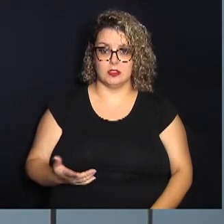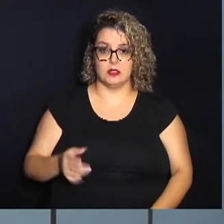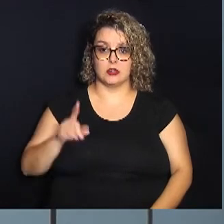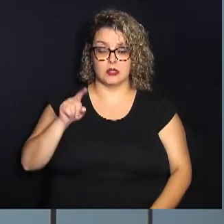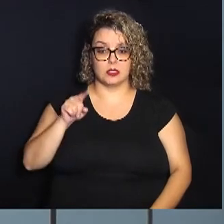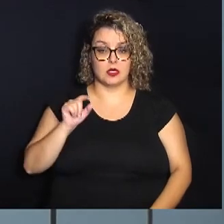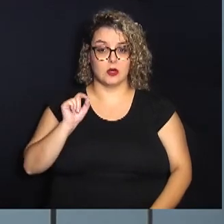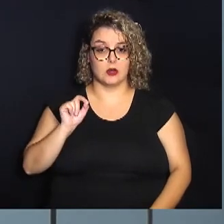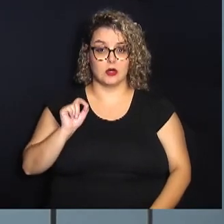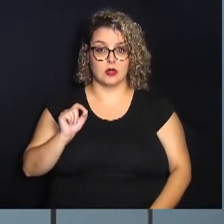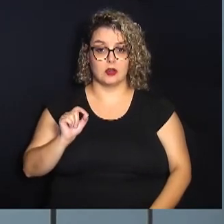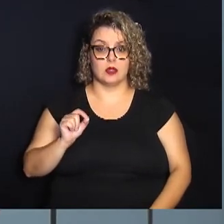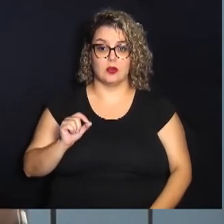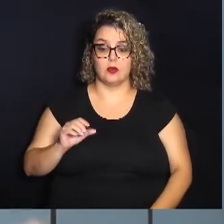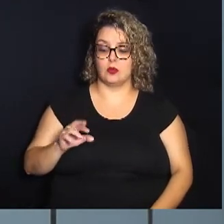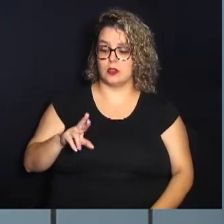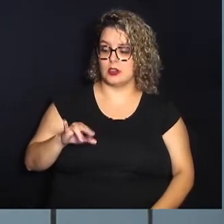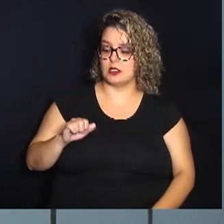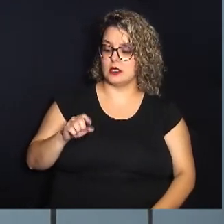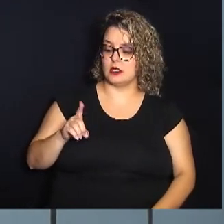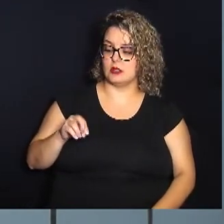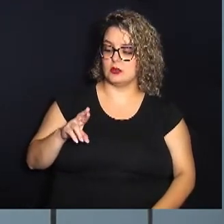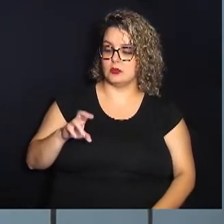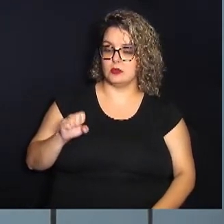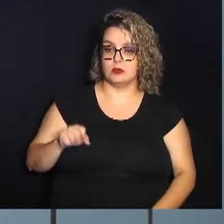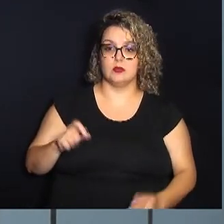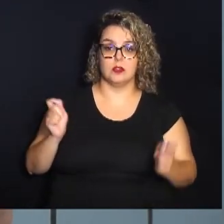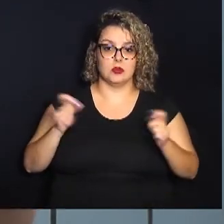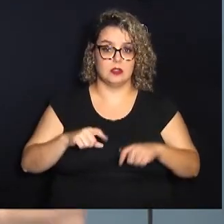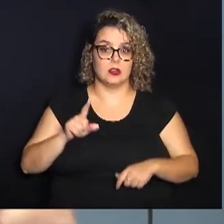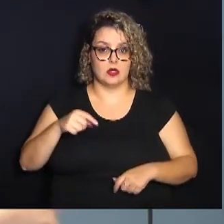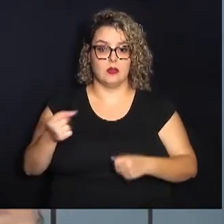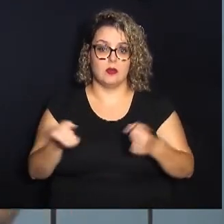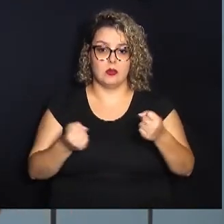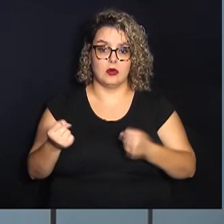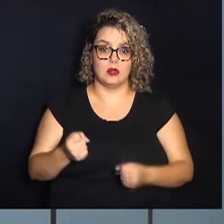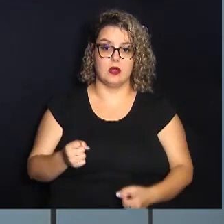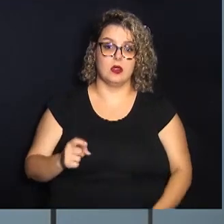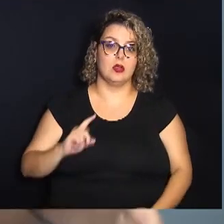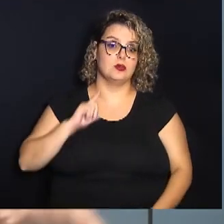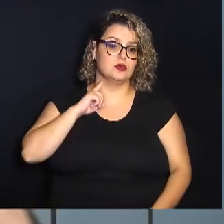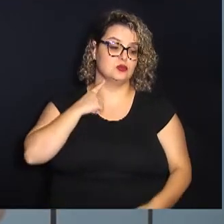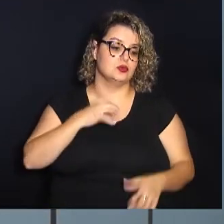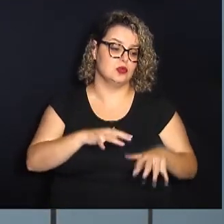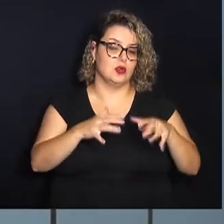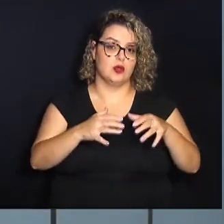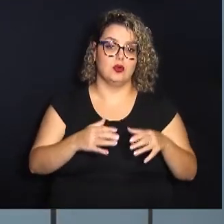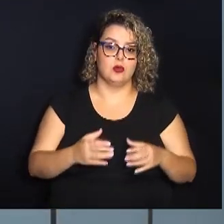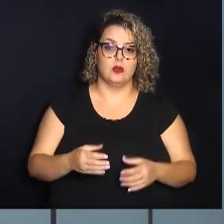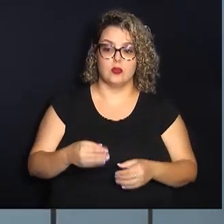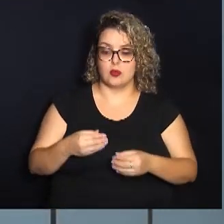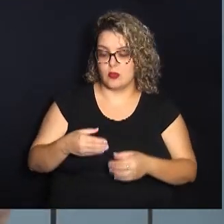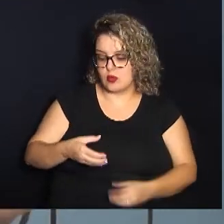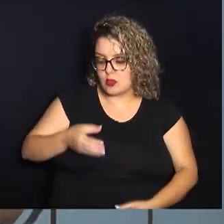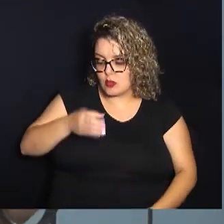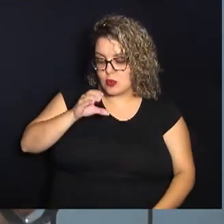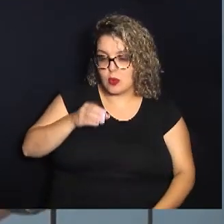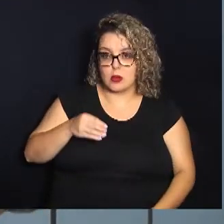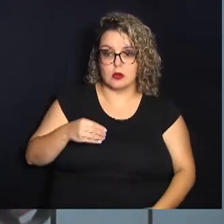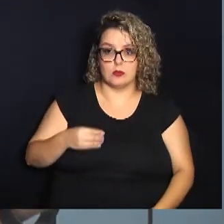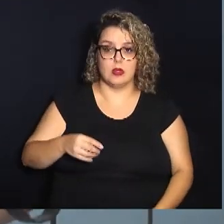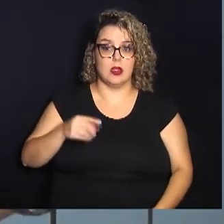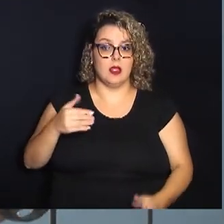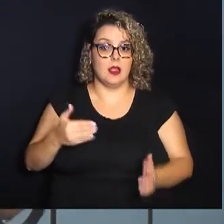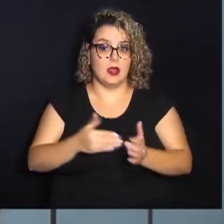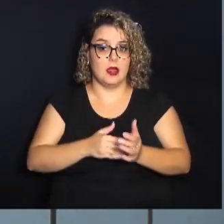um criador em potencial, que são os carros, que são entulhos com copinhos. Até a tampinha